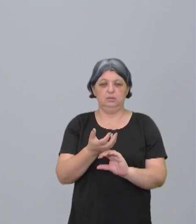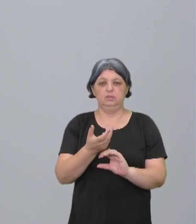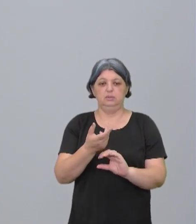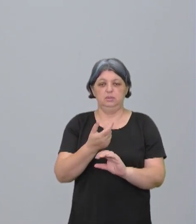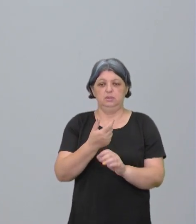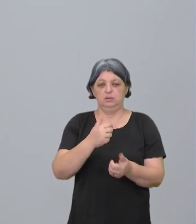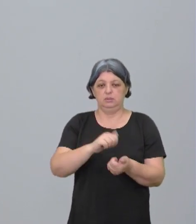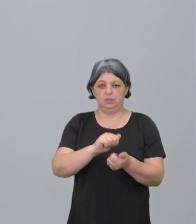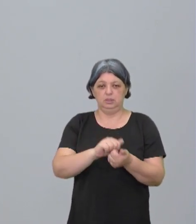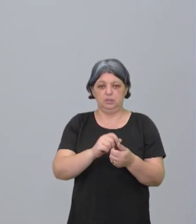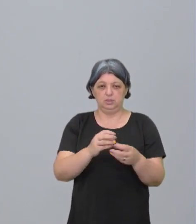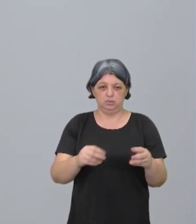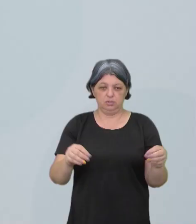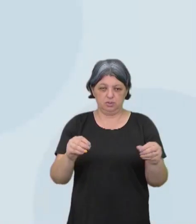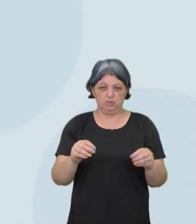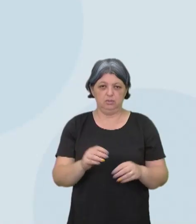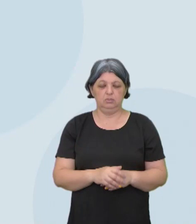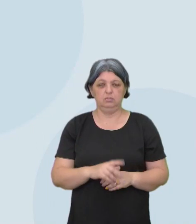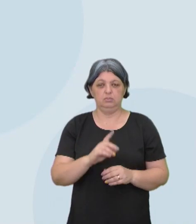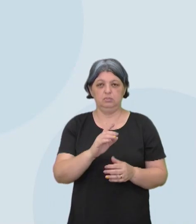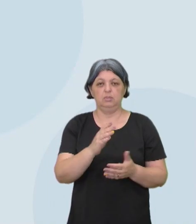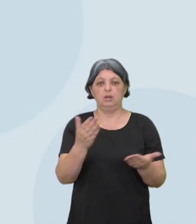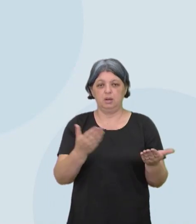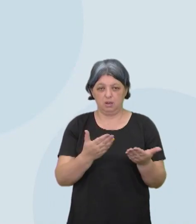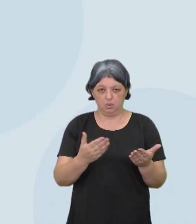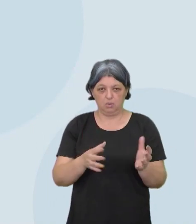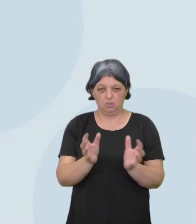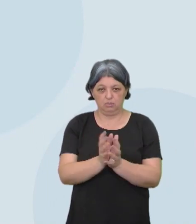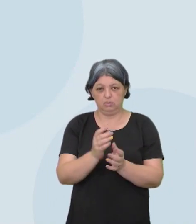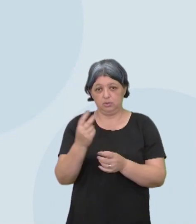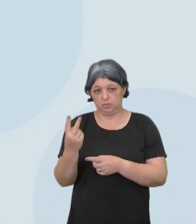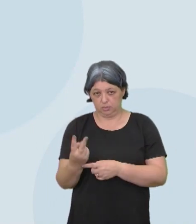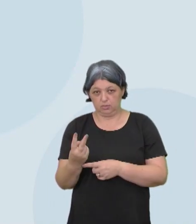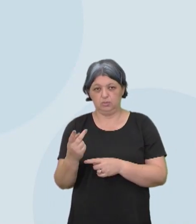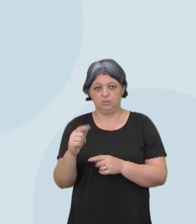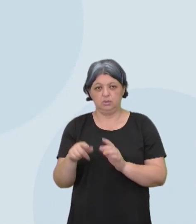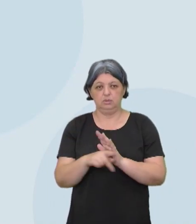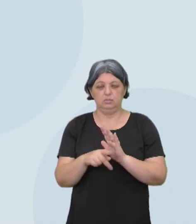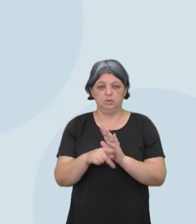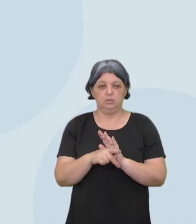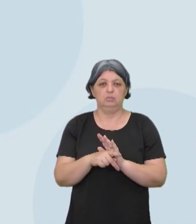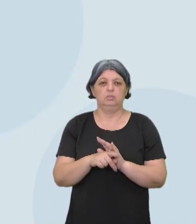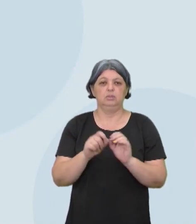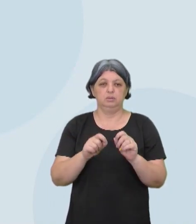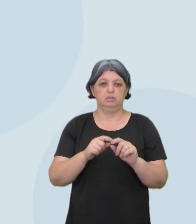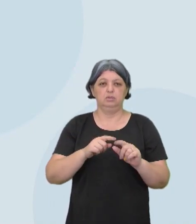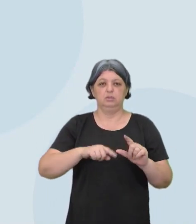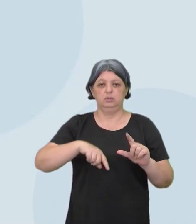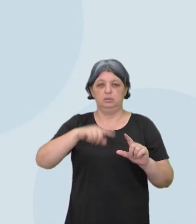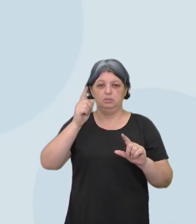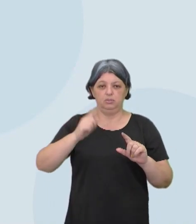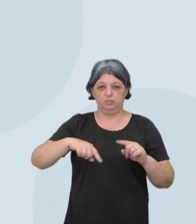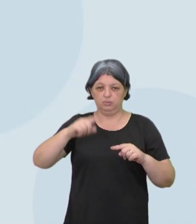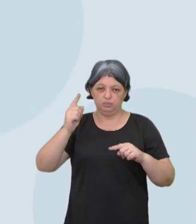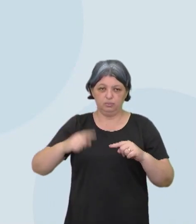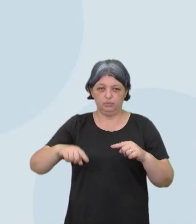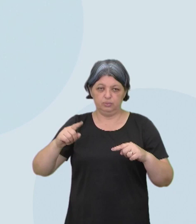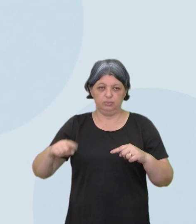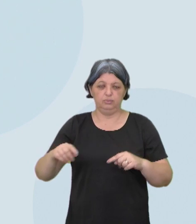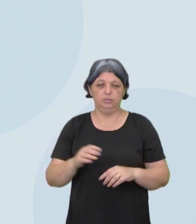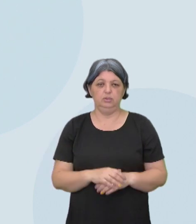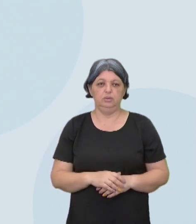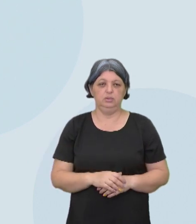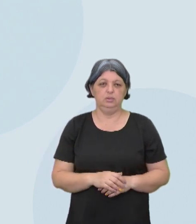gente entra para o componente 2, que é o fenômenos ondulatórios, e aí justamente convido, né, o